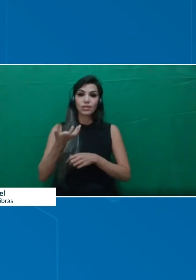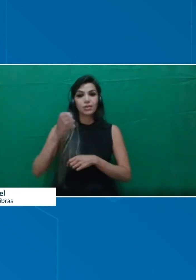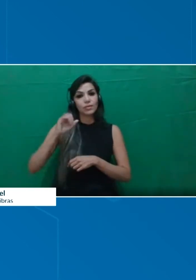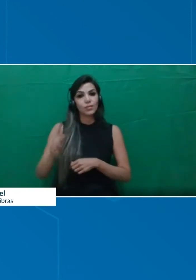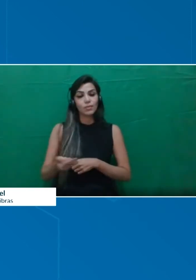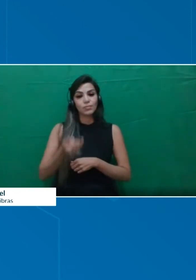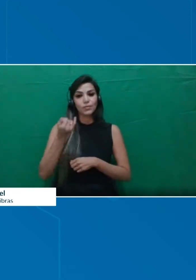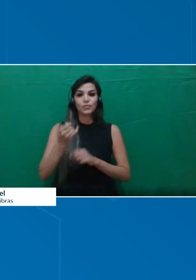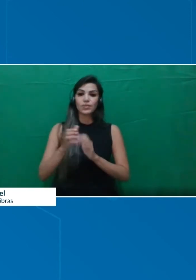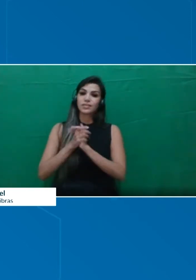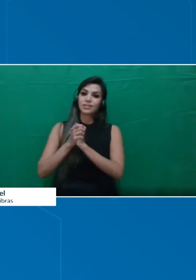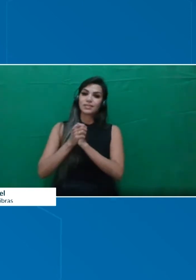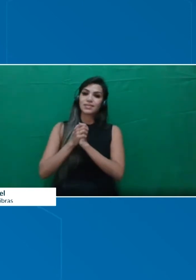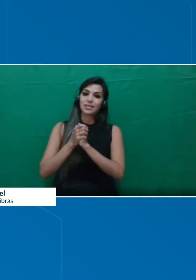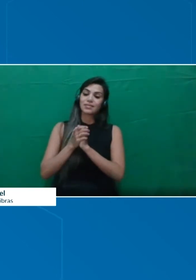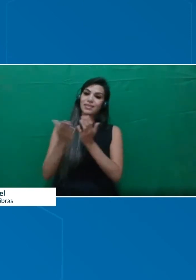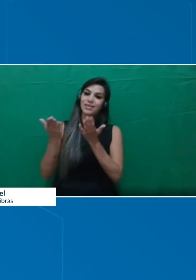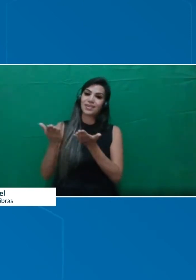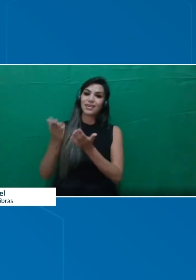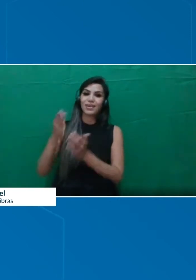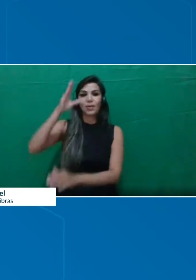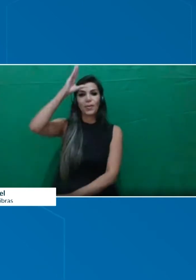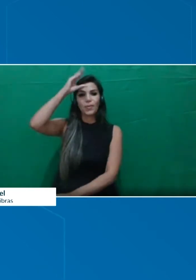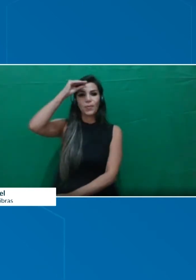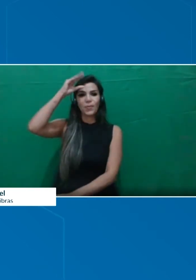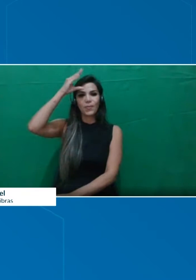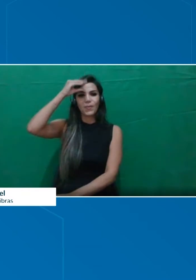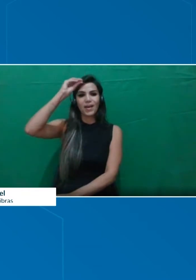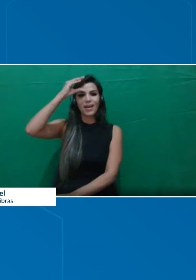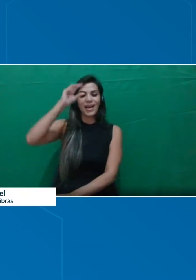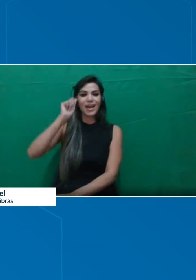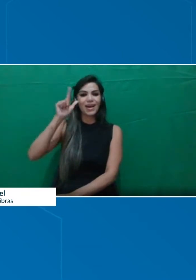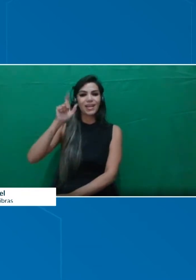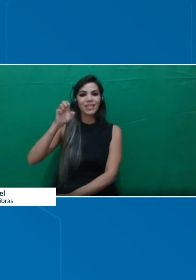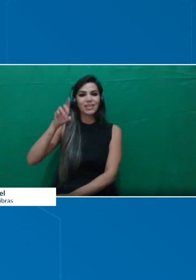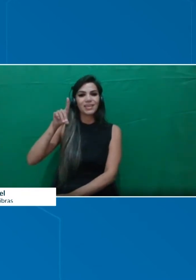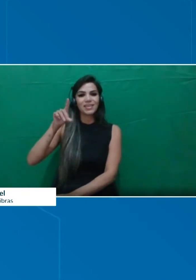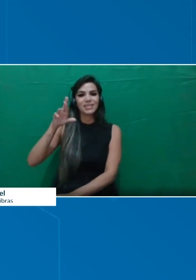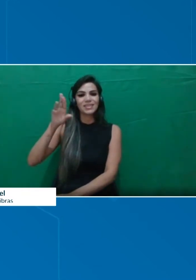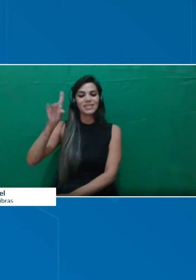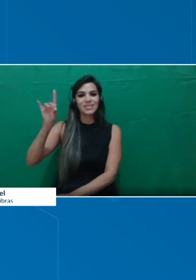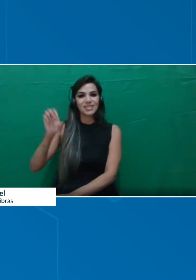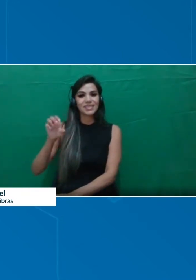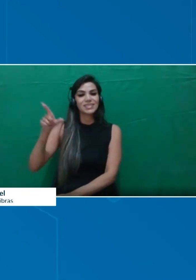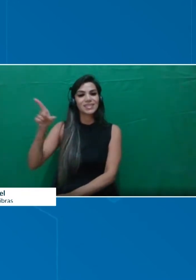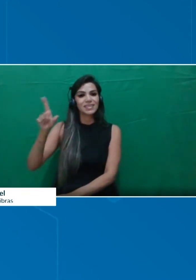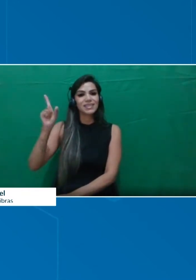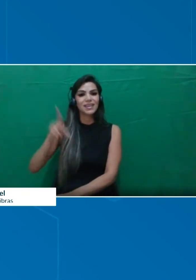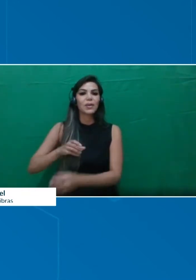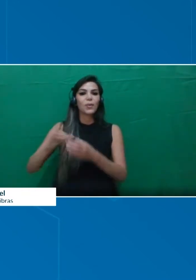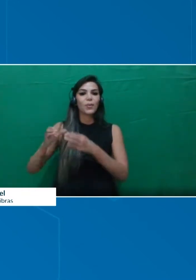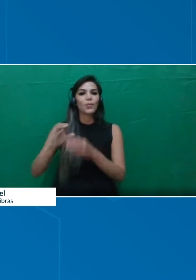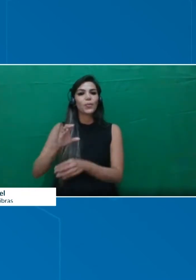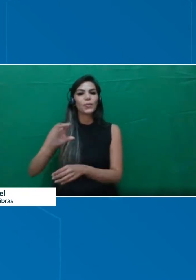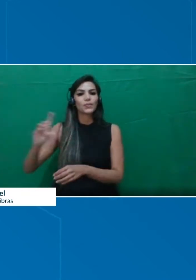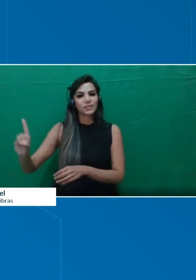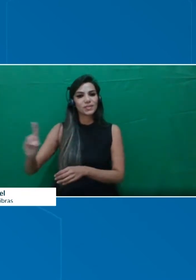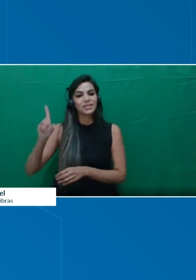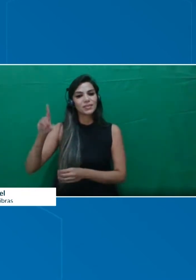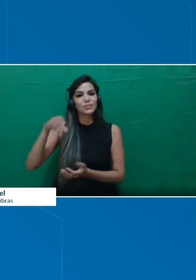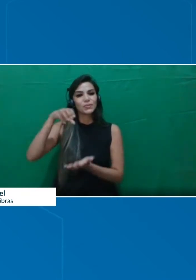né? Alexandre Badim, que é o coordenador do Centro de Línguas, que ofereceu as bolsas e que está nos acompanhando aqui. Um grande abraço,